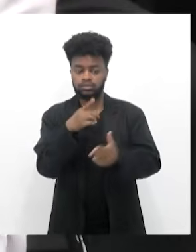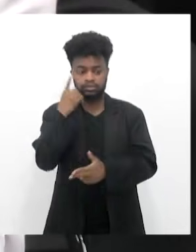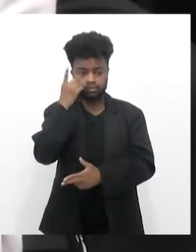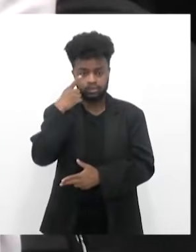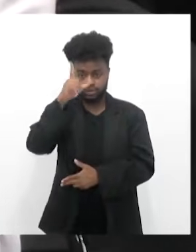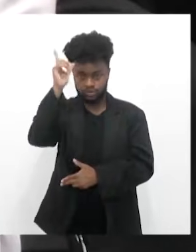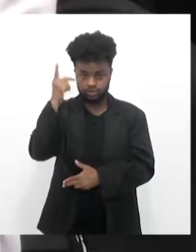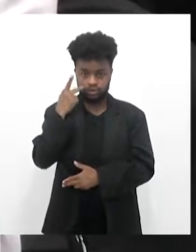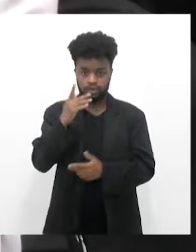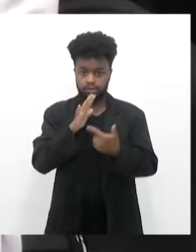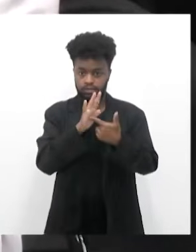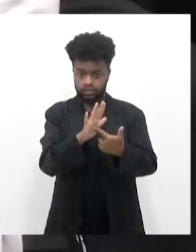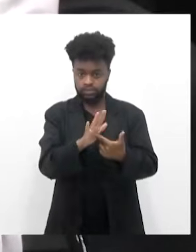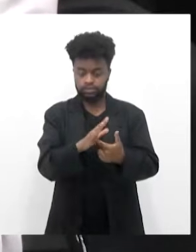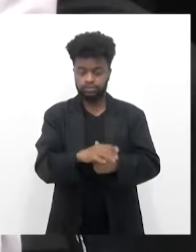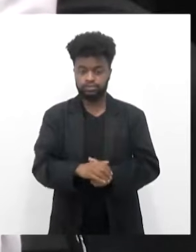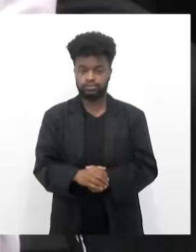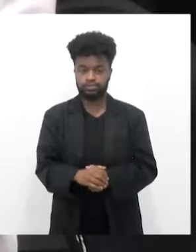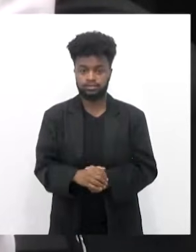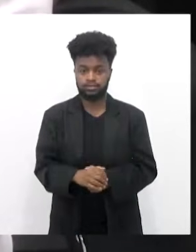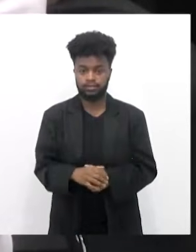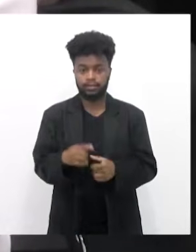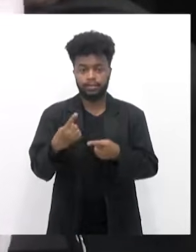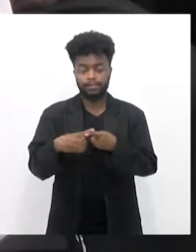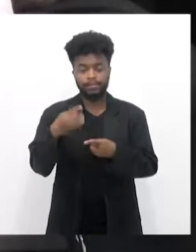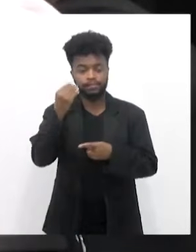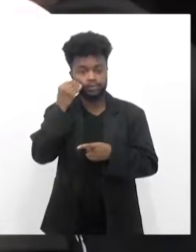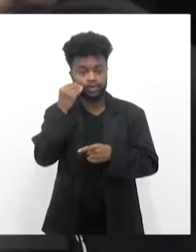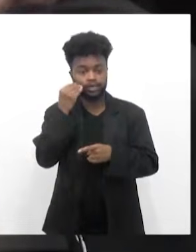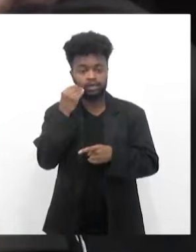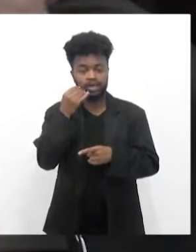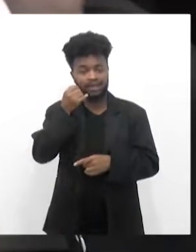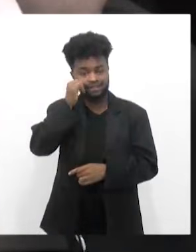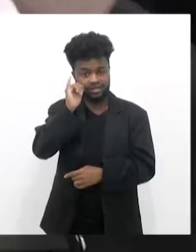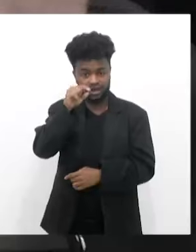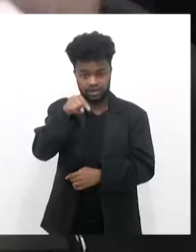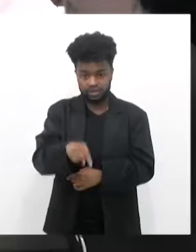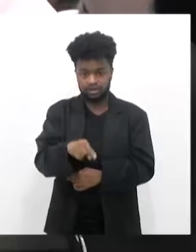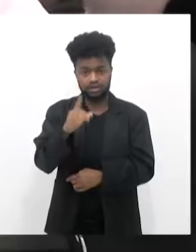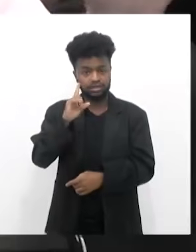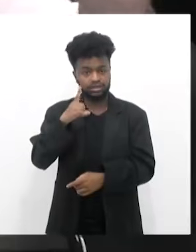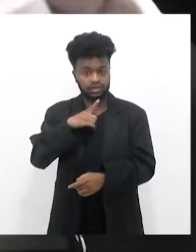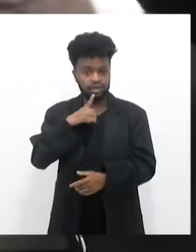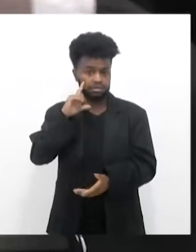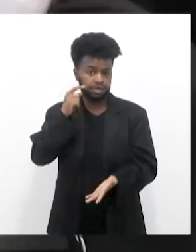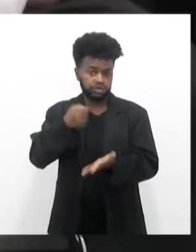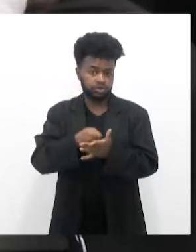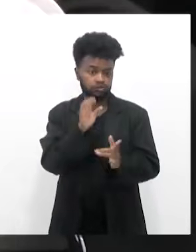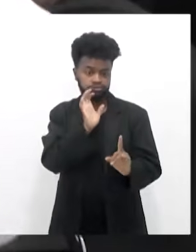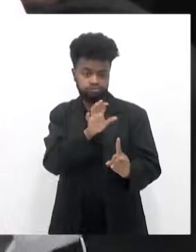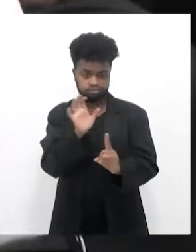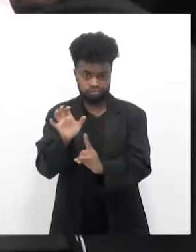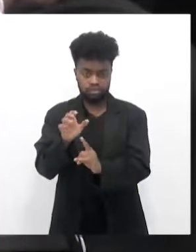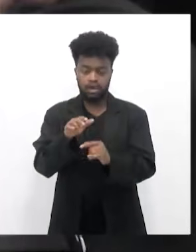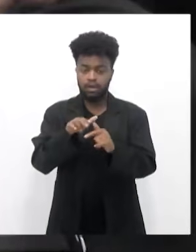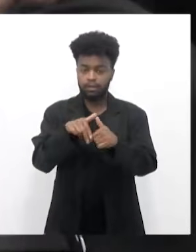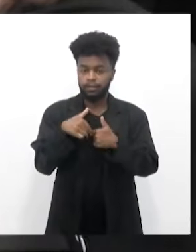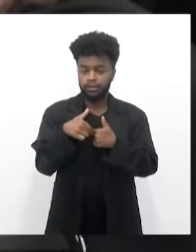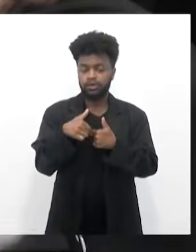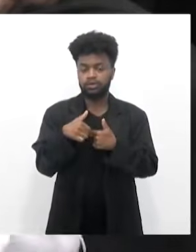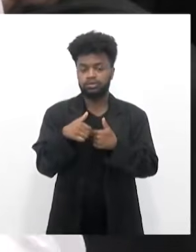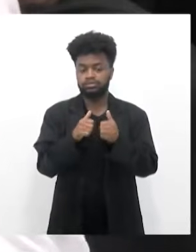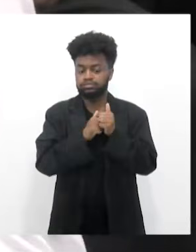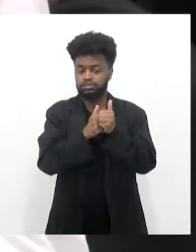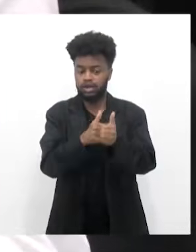Paulo apresenta no sentido de preservar essa casa de ter uma decisão impugnada em vista da